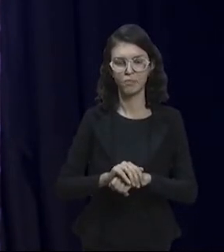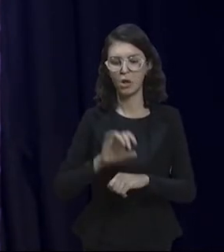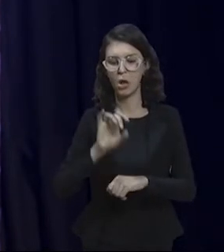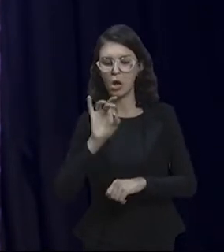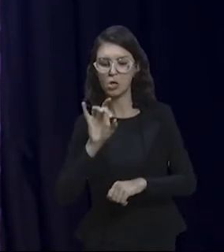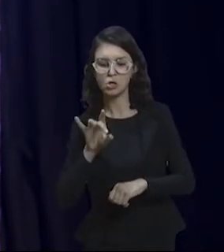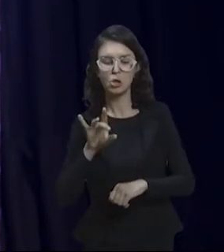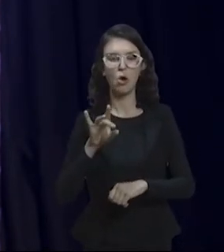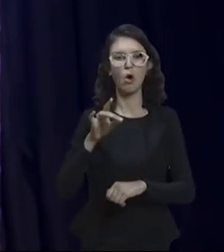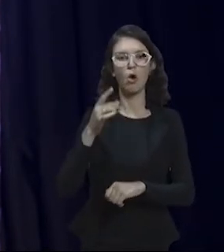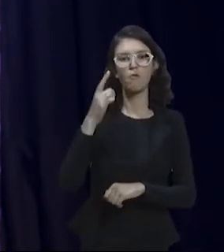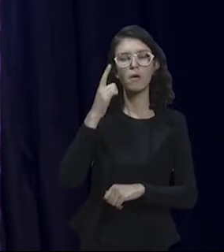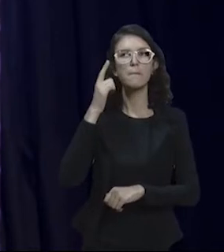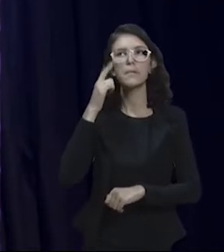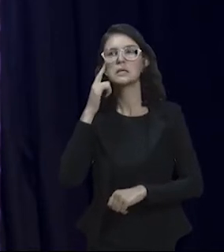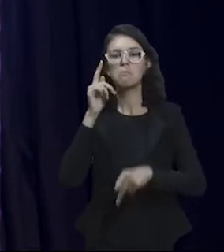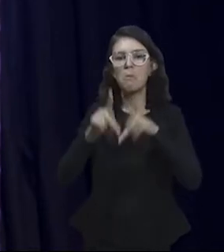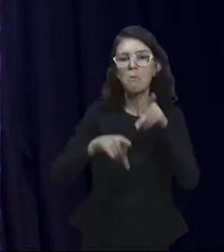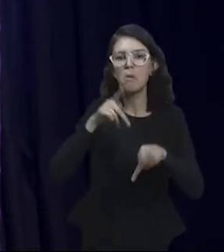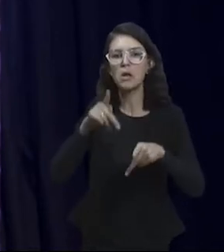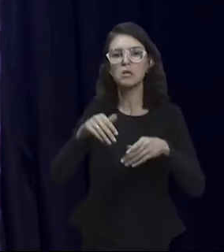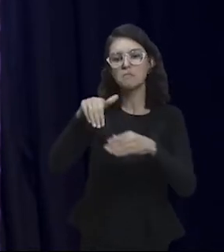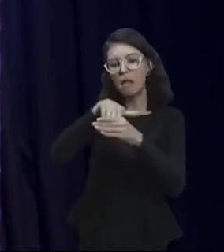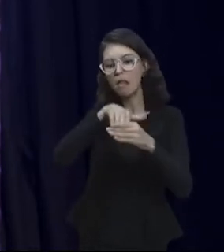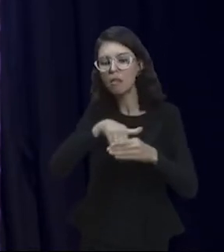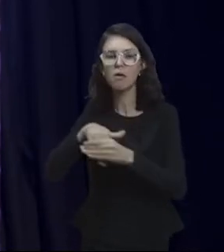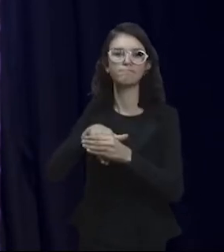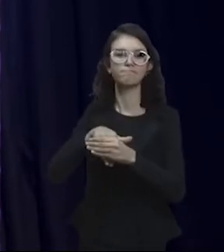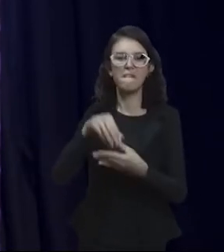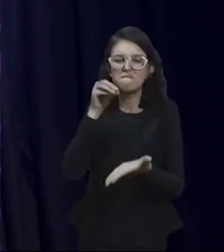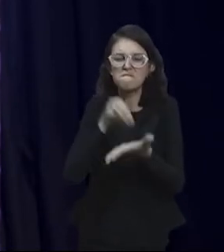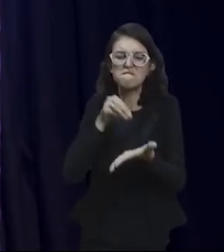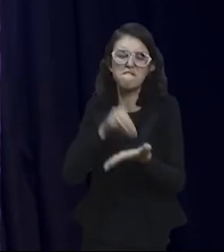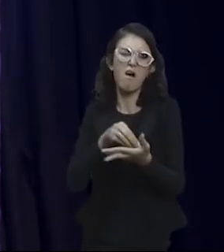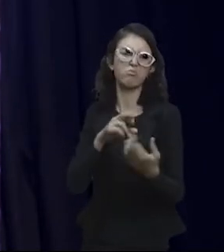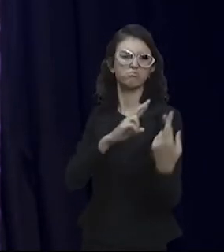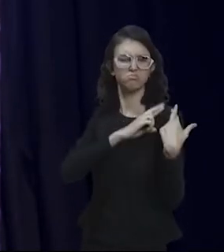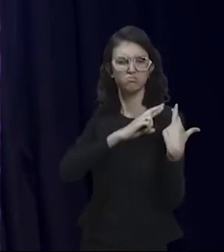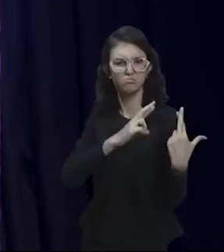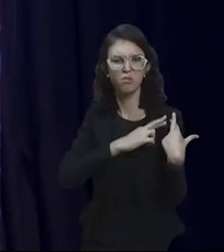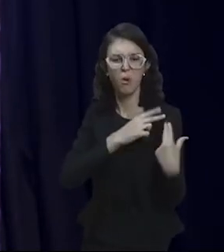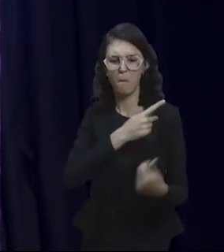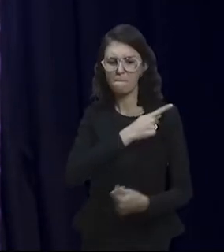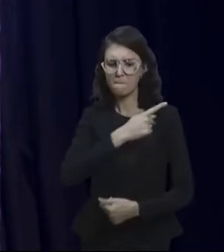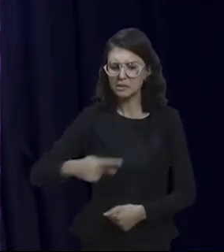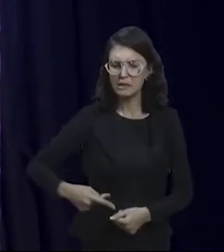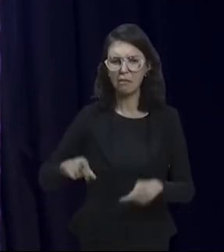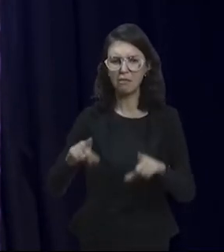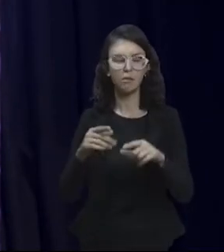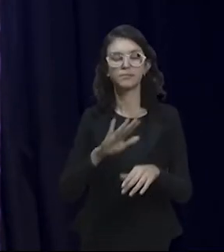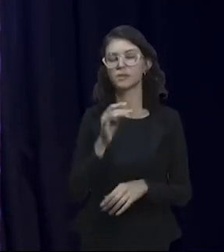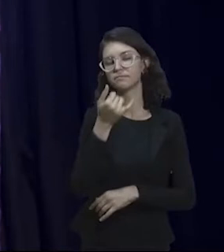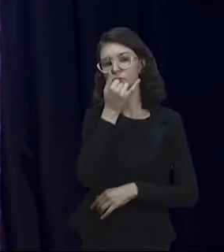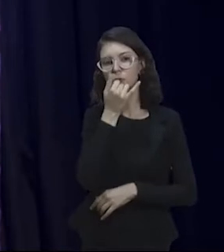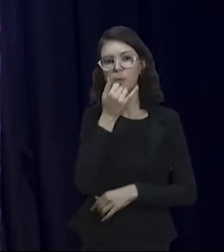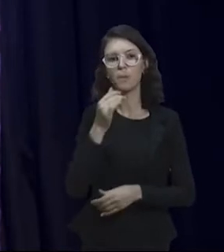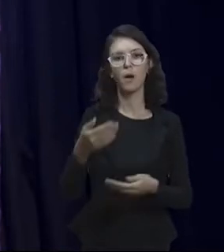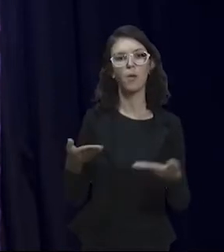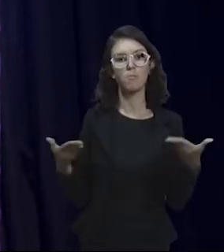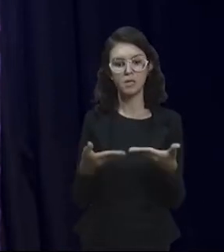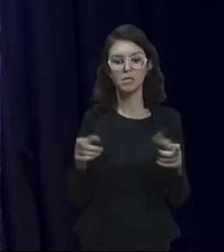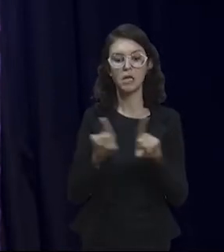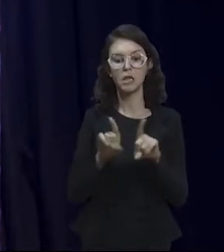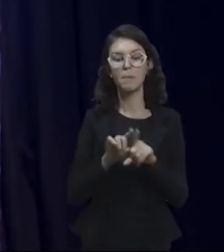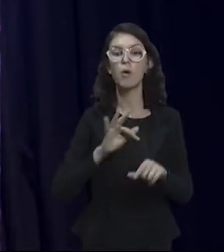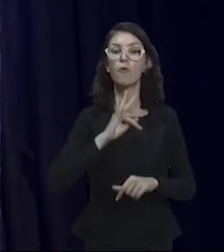populismo eleitoral e irresponsabilidade com o presente e com o futuro desse país. É nesse